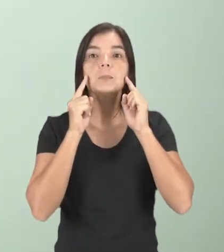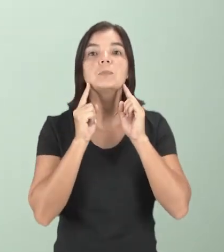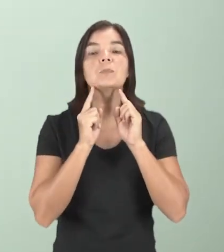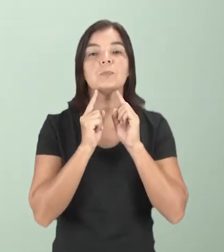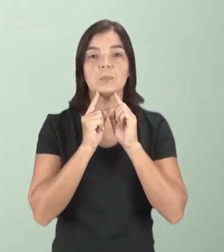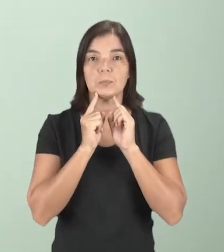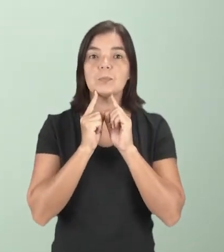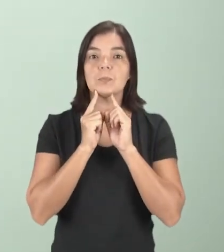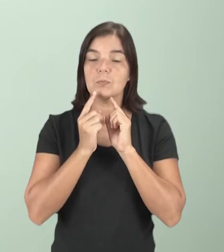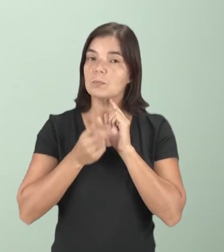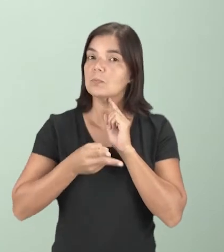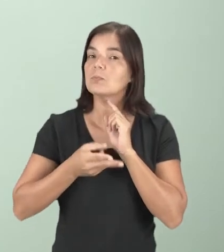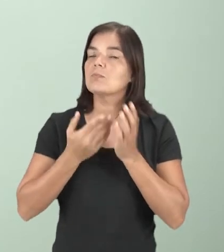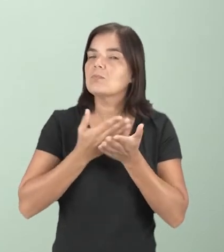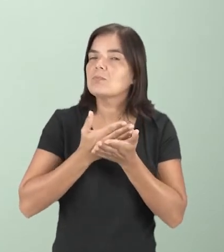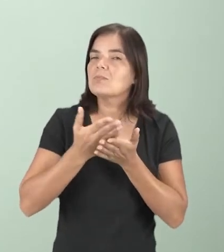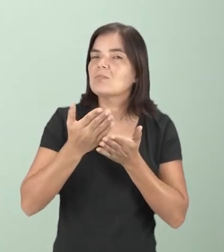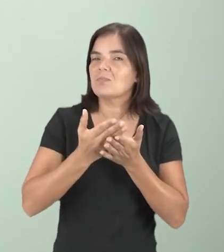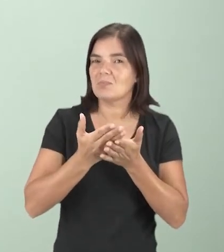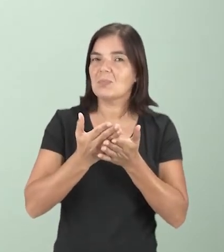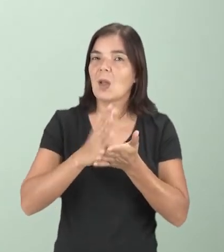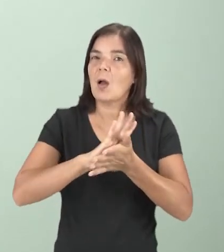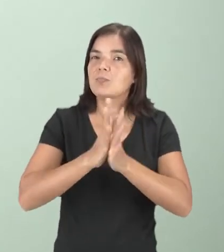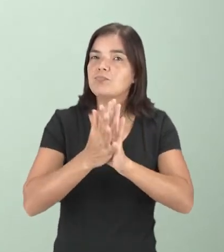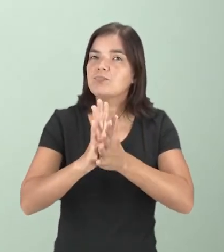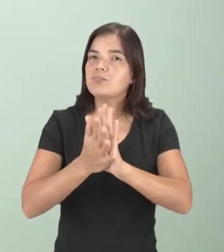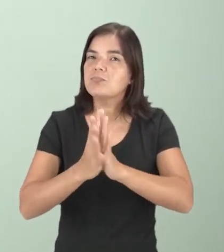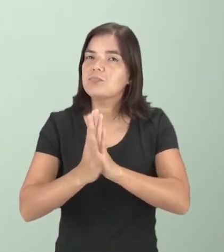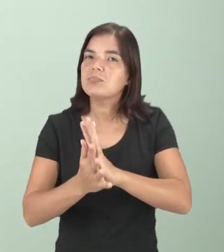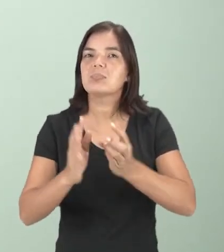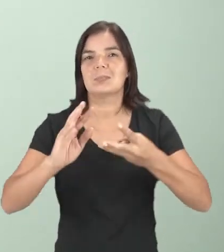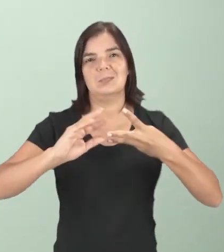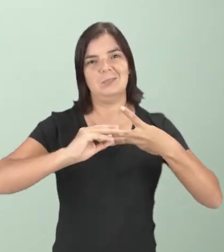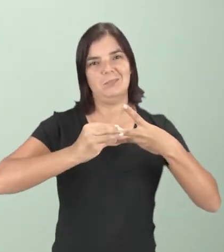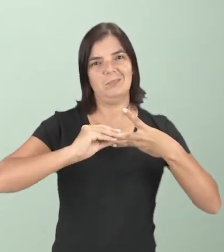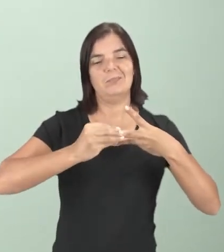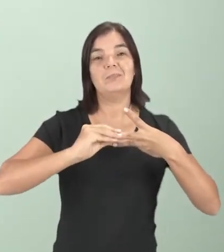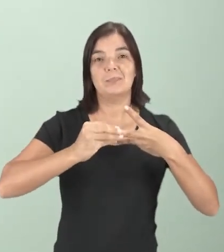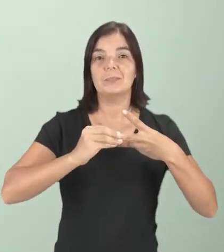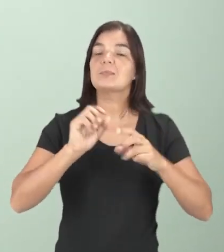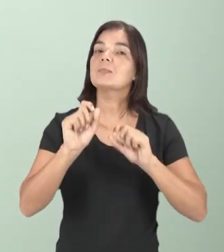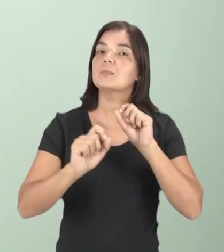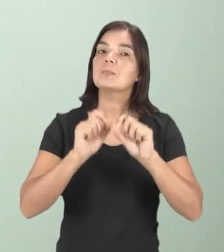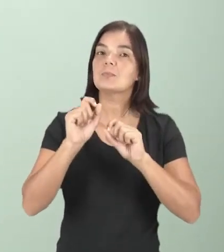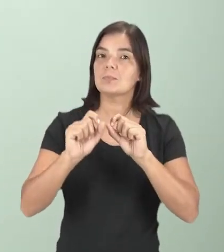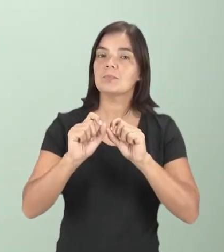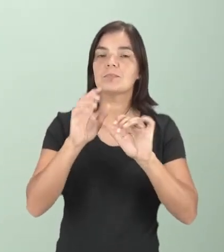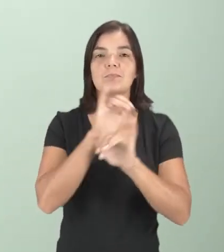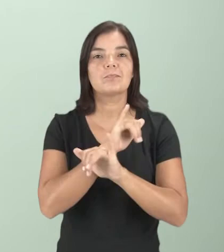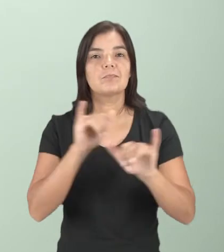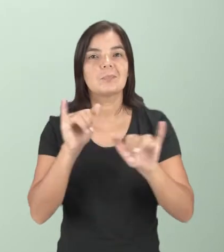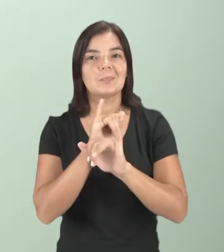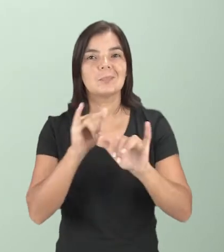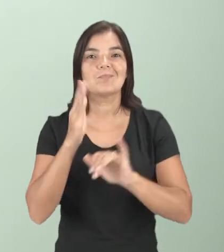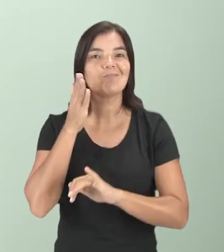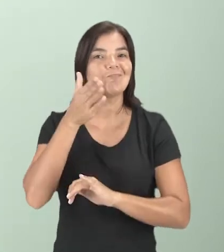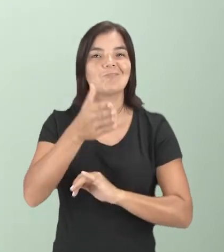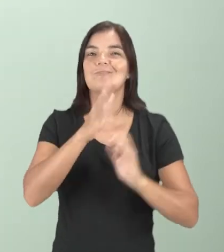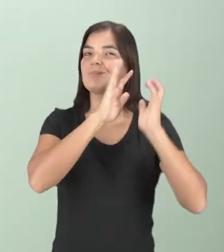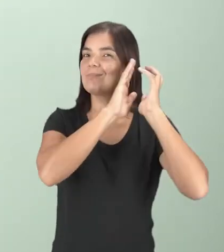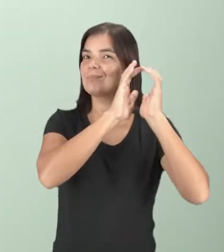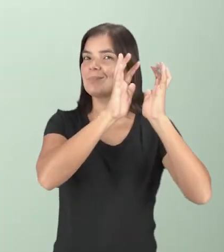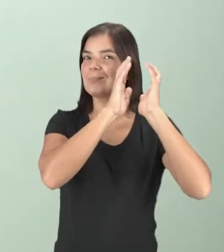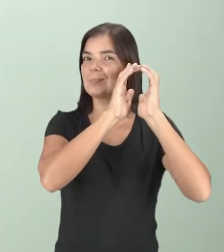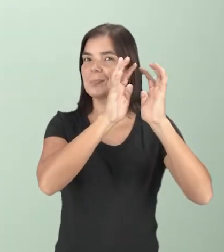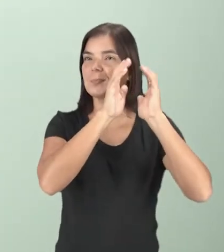nasal e vai começar a atacar essas células que levariam a informação do cheiro